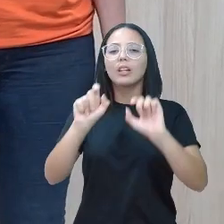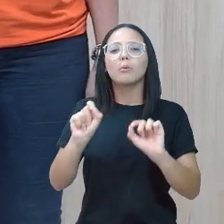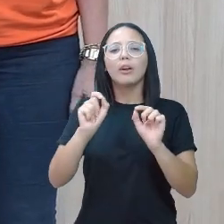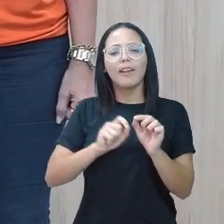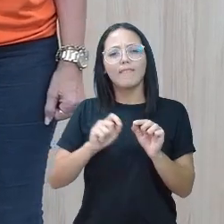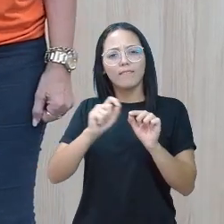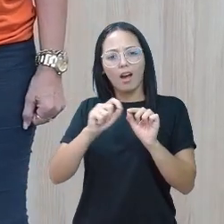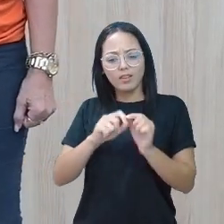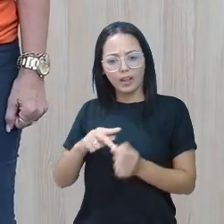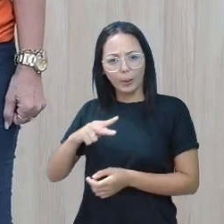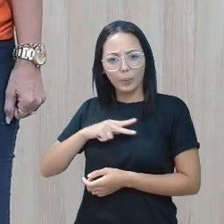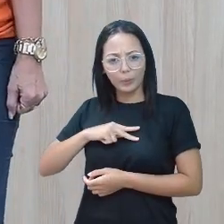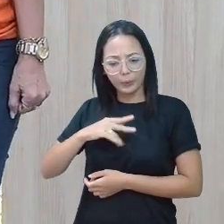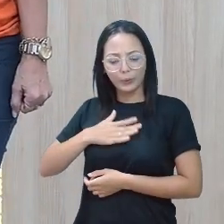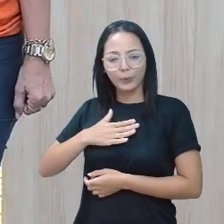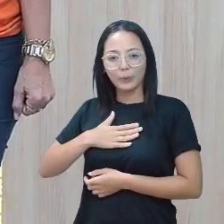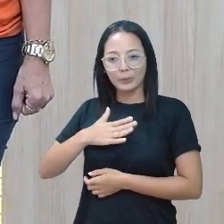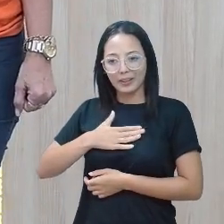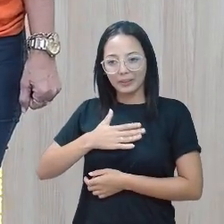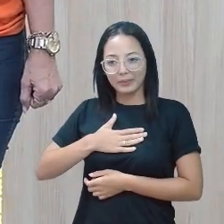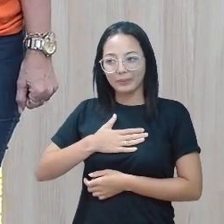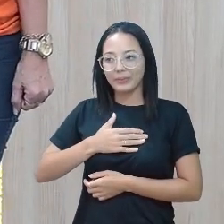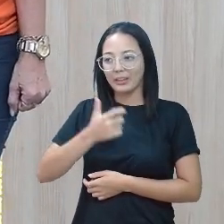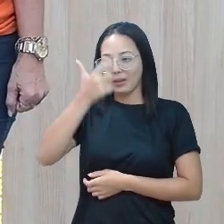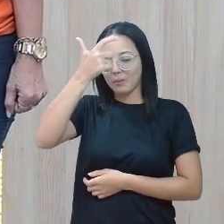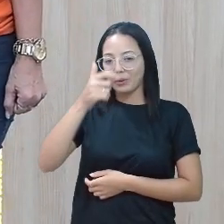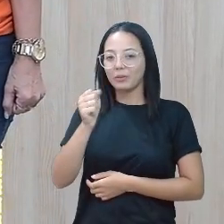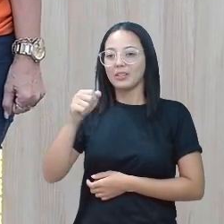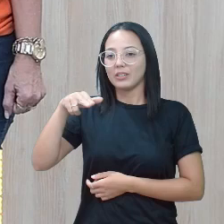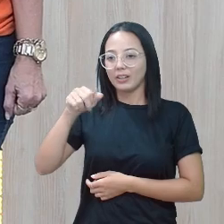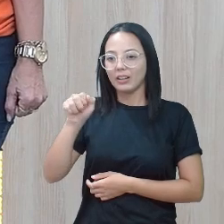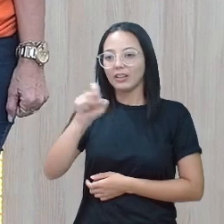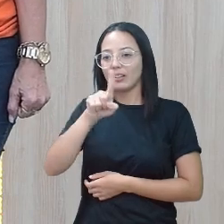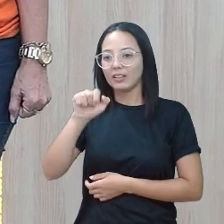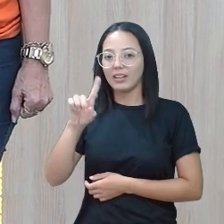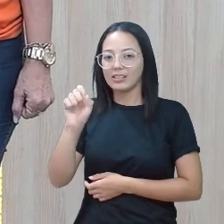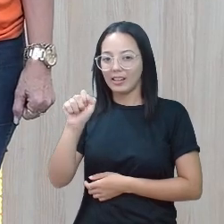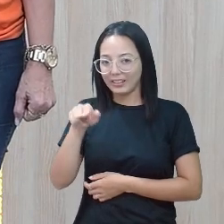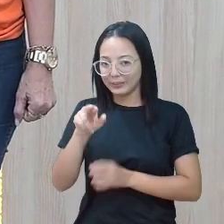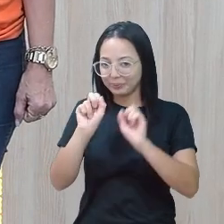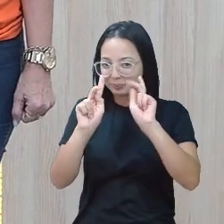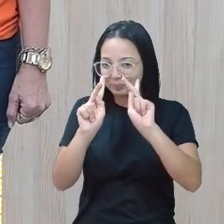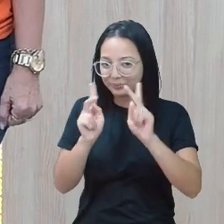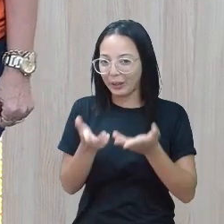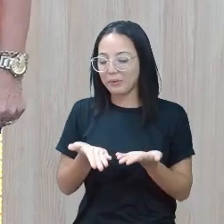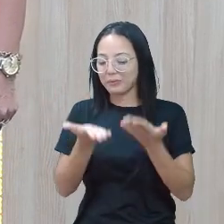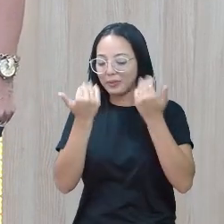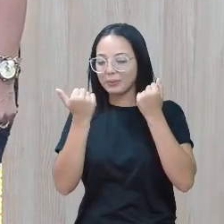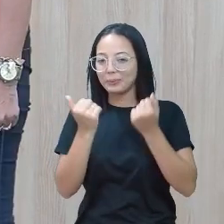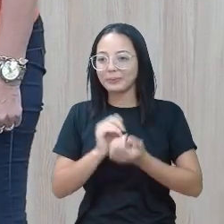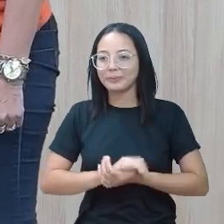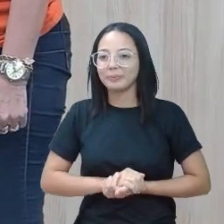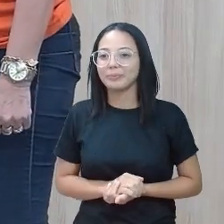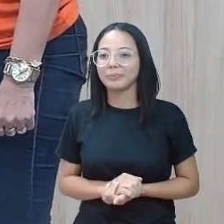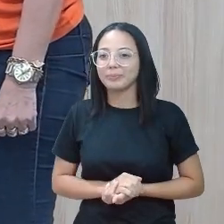Faça Isso por Mim, professora Ana Zaidan, ok? Então vamos lá.